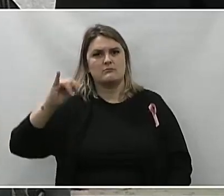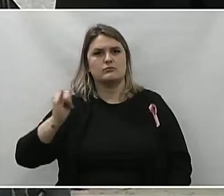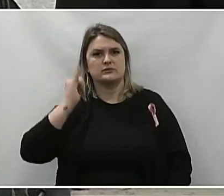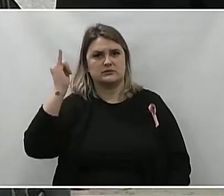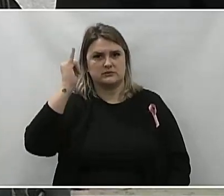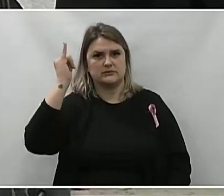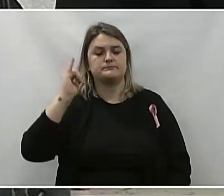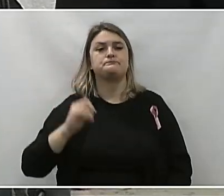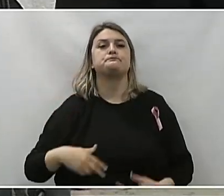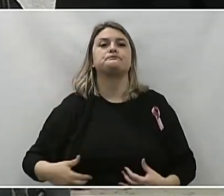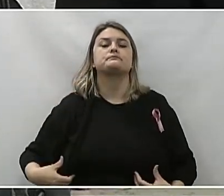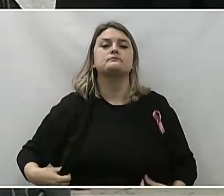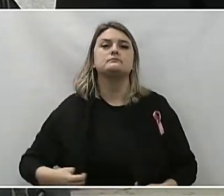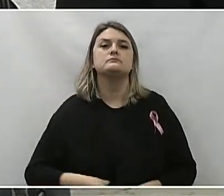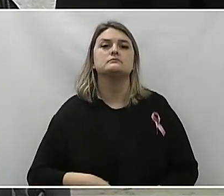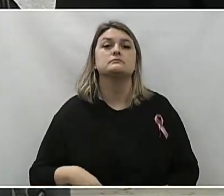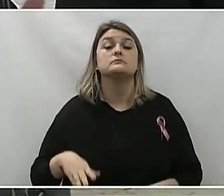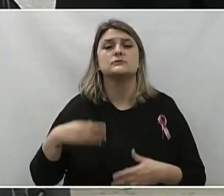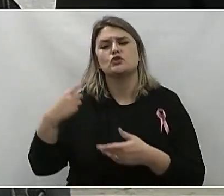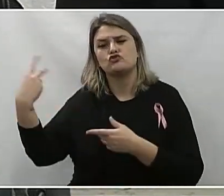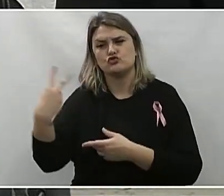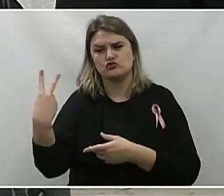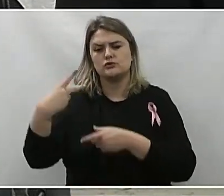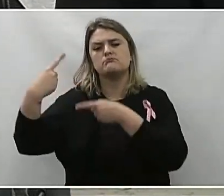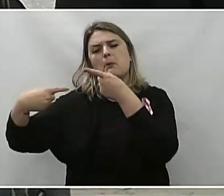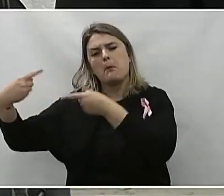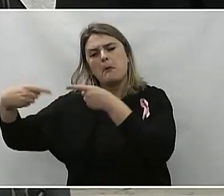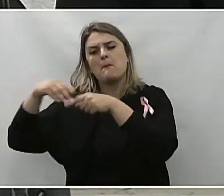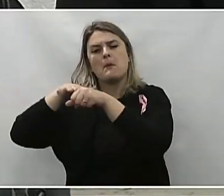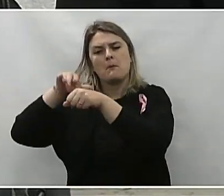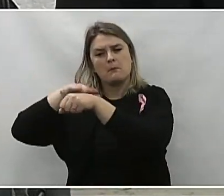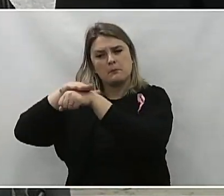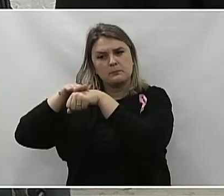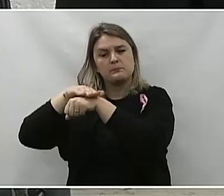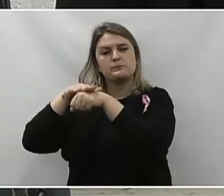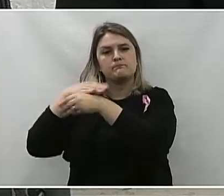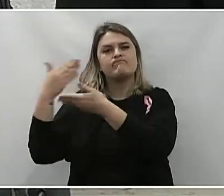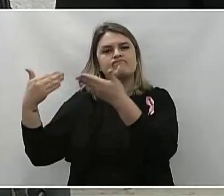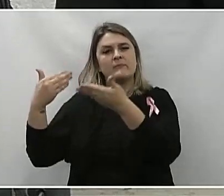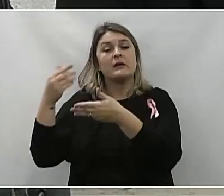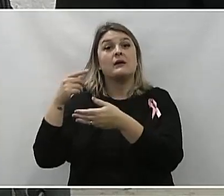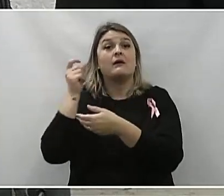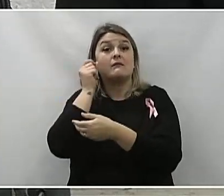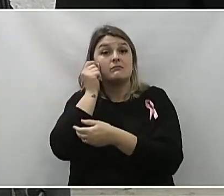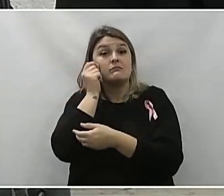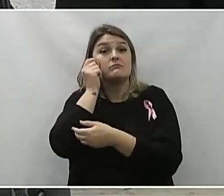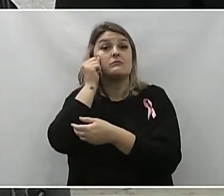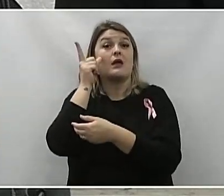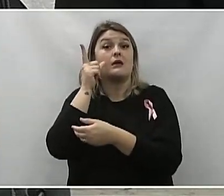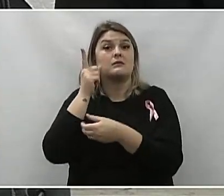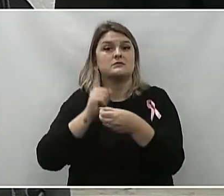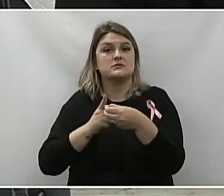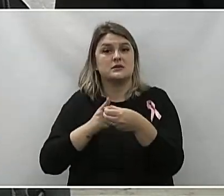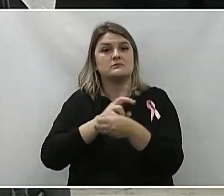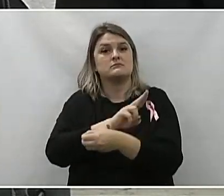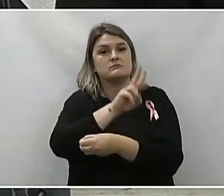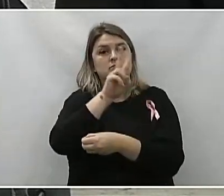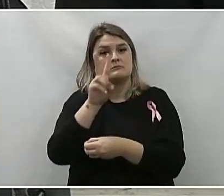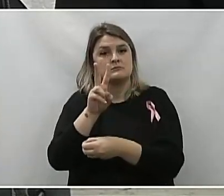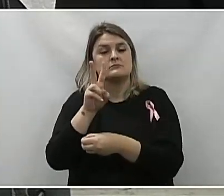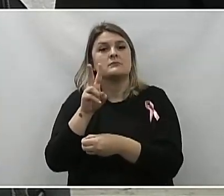do Estado do Paraná e ao discutir conversar com ele é criou-se essa ideia de que União da Vitória hoje